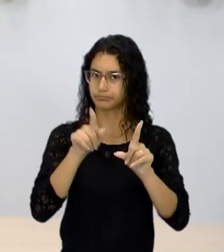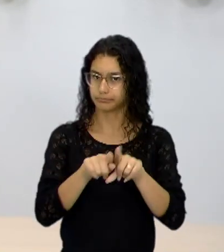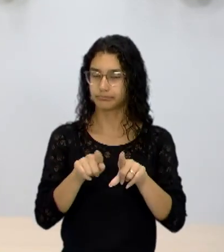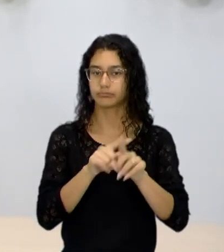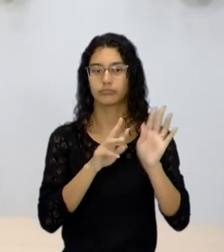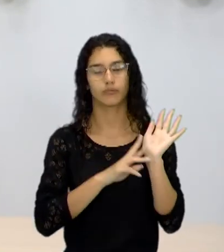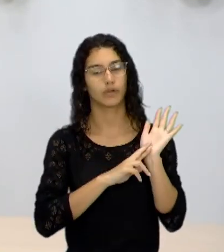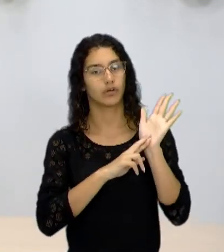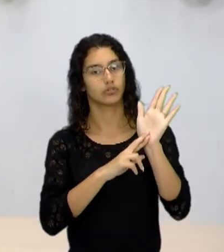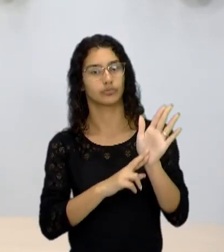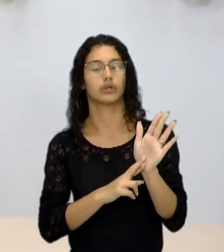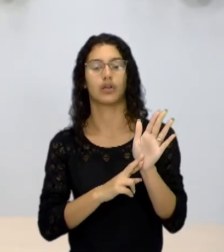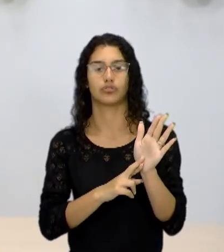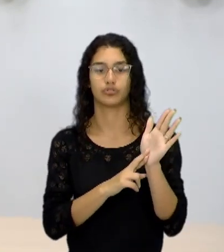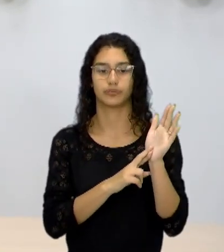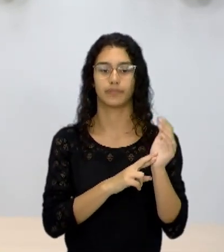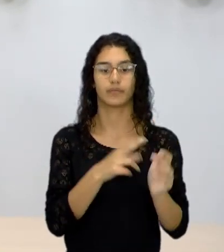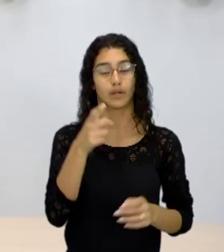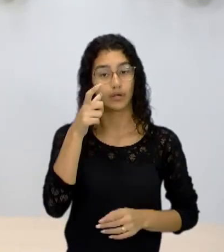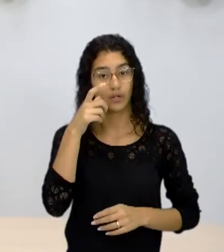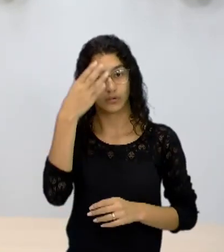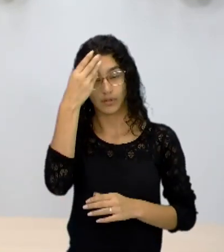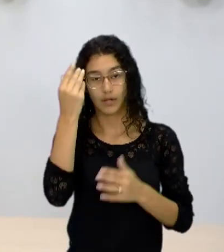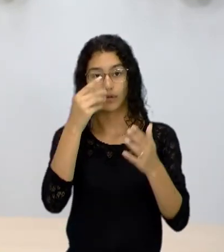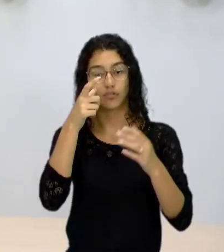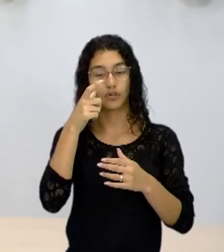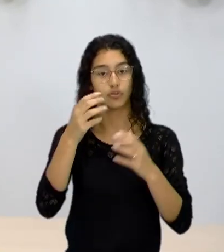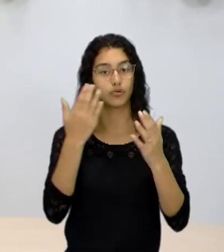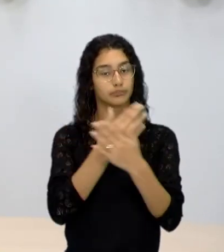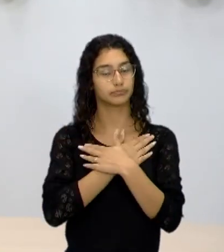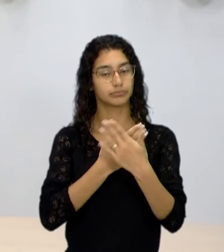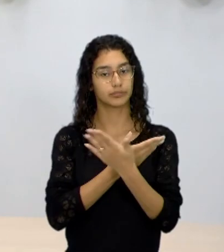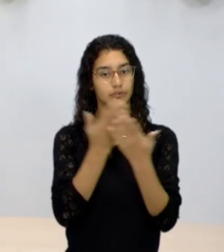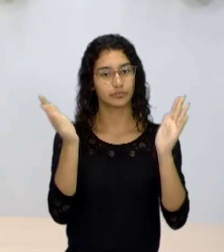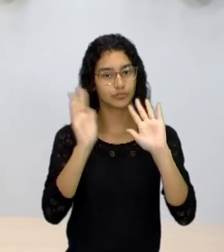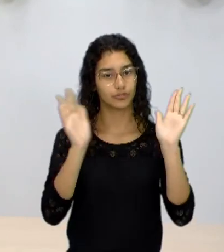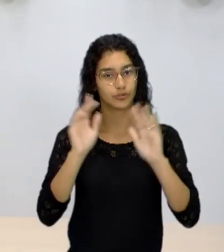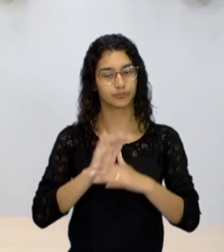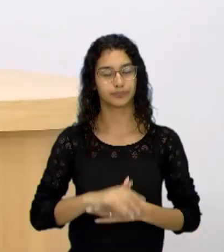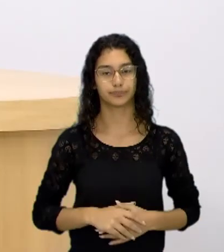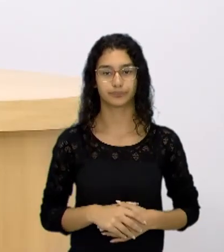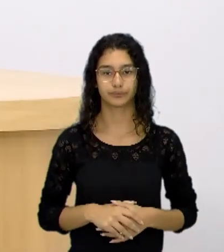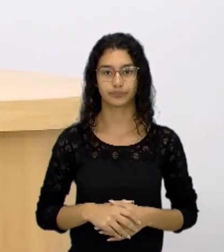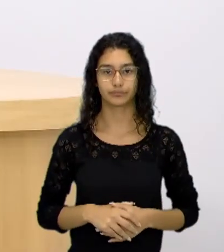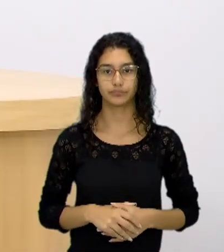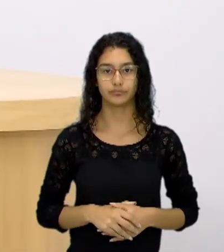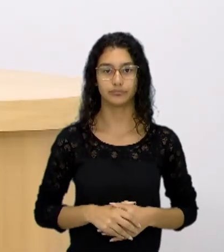Representatividade, não deixem de assistir. Um grande abraço, gente, tchau, tchau, até a próxima.